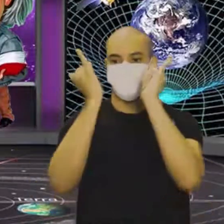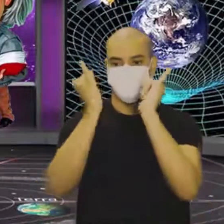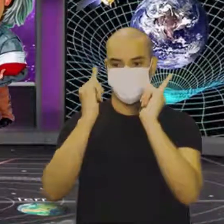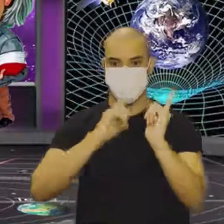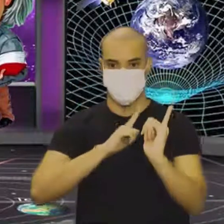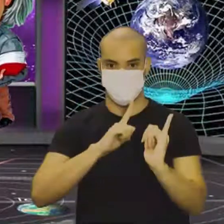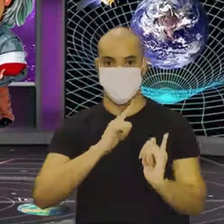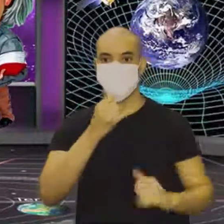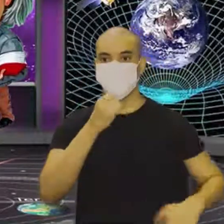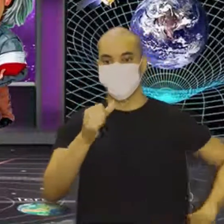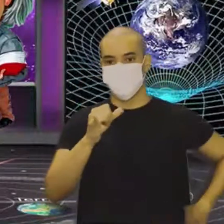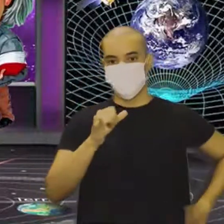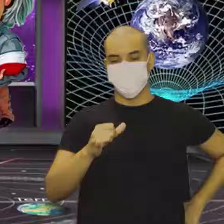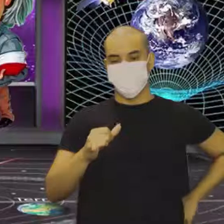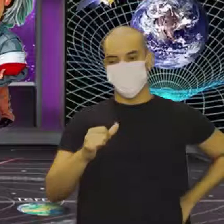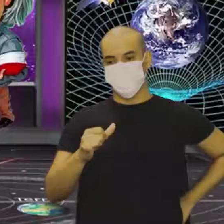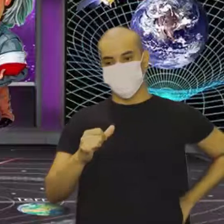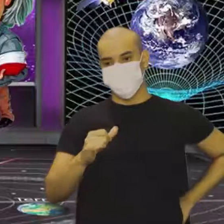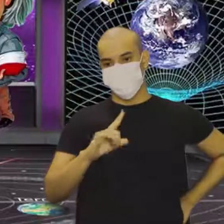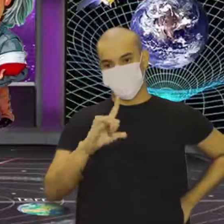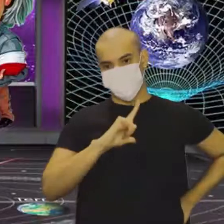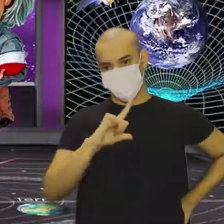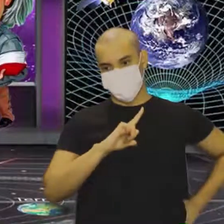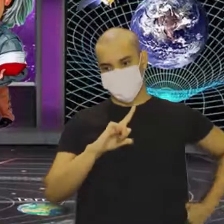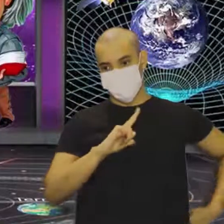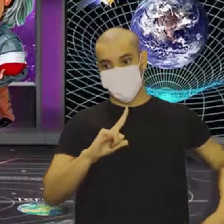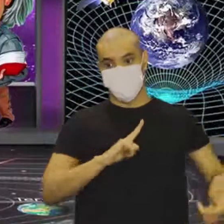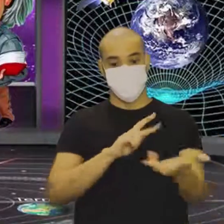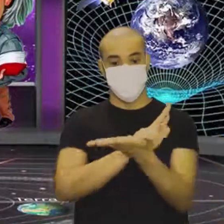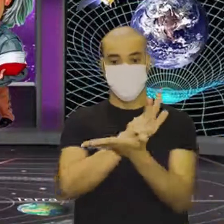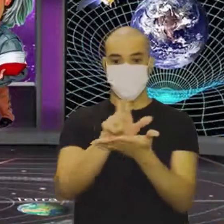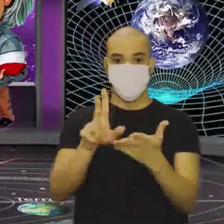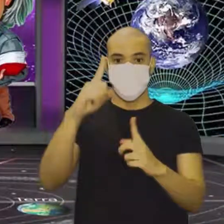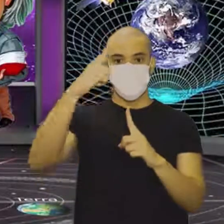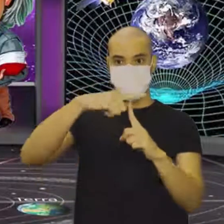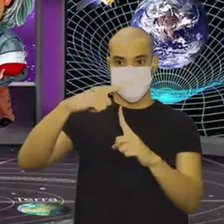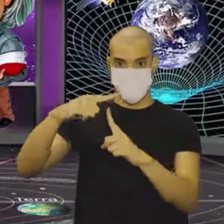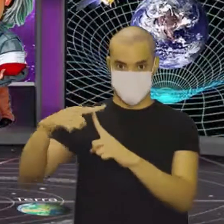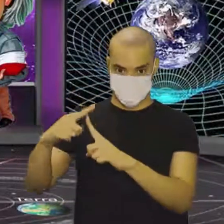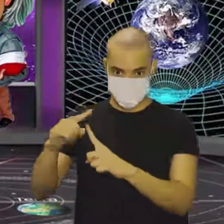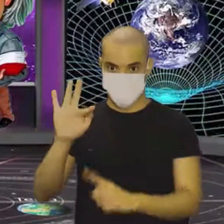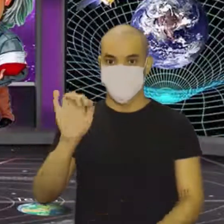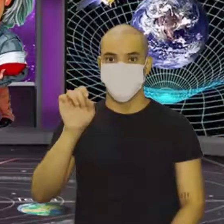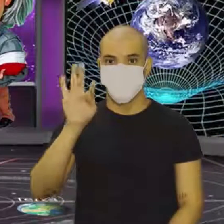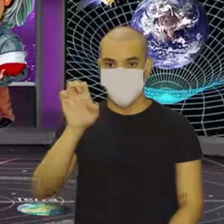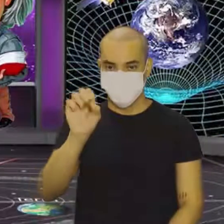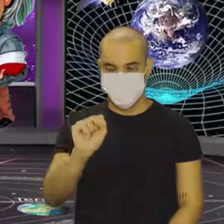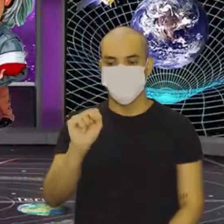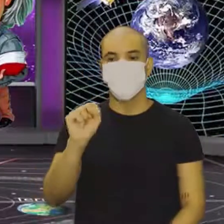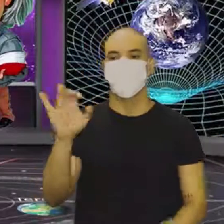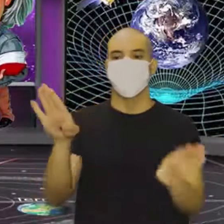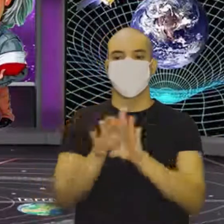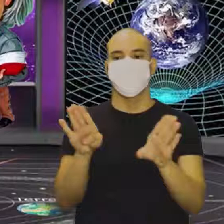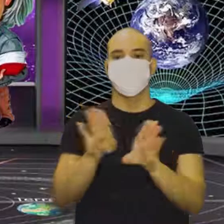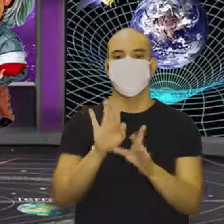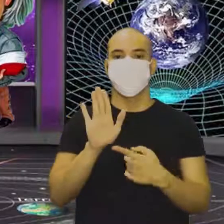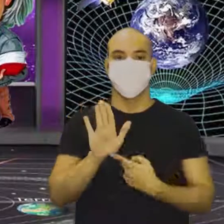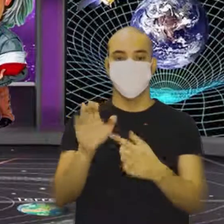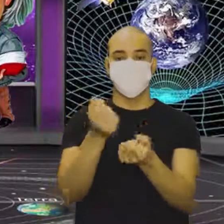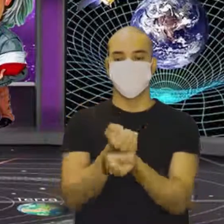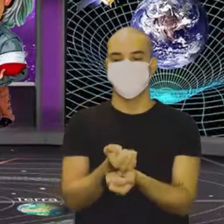geram a energia e nós temos vários tipos de fonte, né, pessoal, para gerar essa energia. Nós vimos que elas são